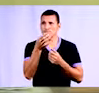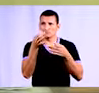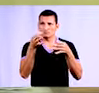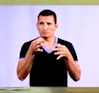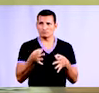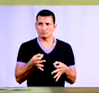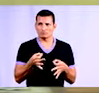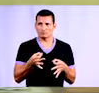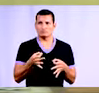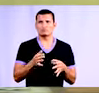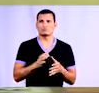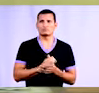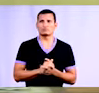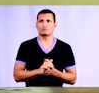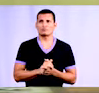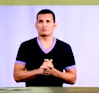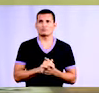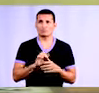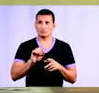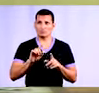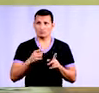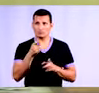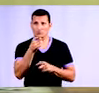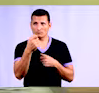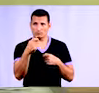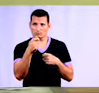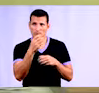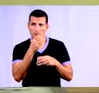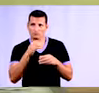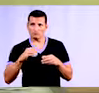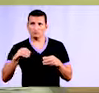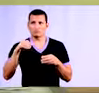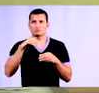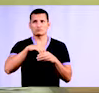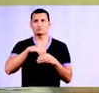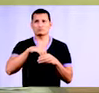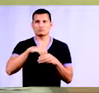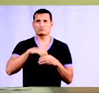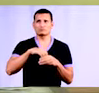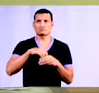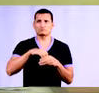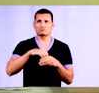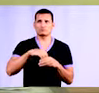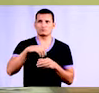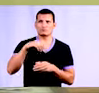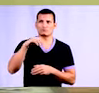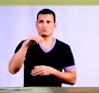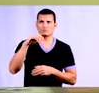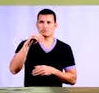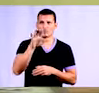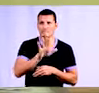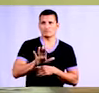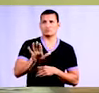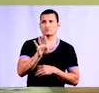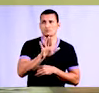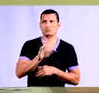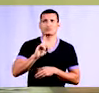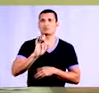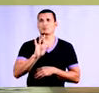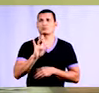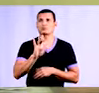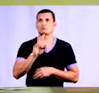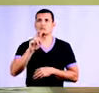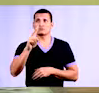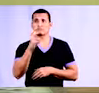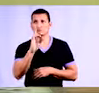correto. Sendo que você tem que incluir na memória virtual que ela não é só memória do HD, é um conjunto.